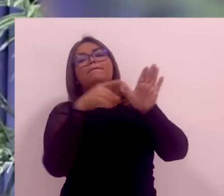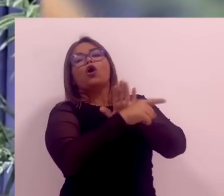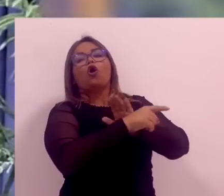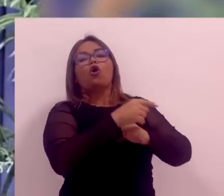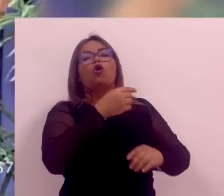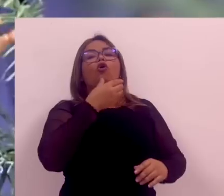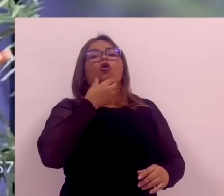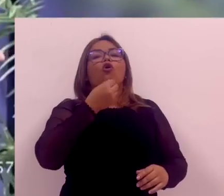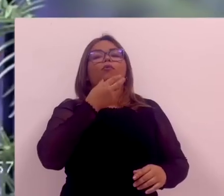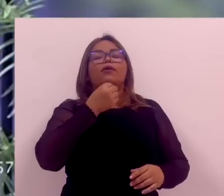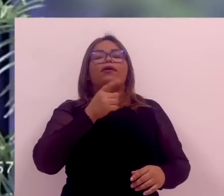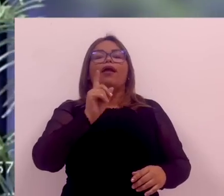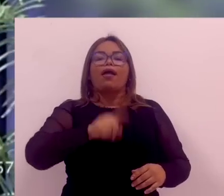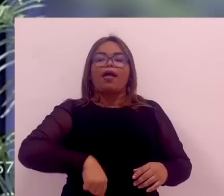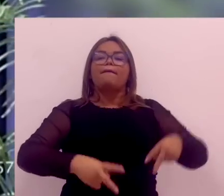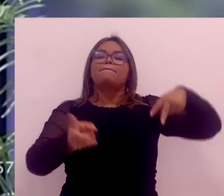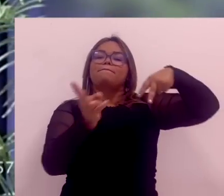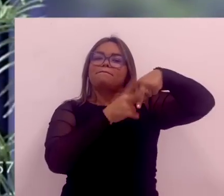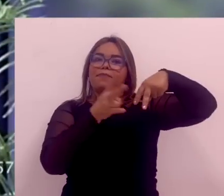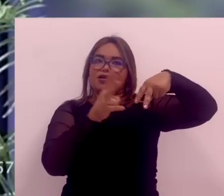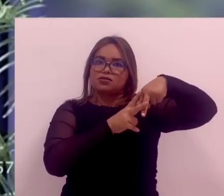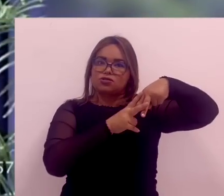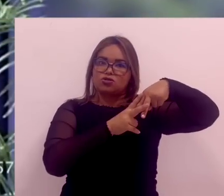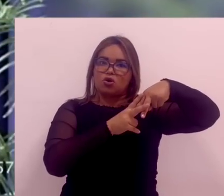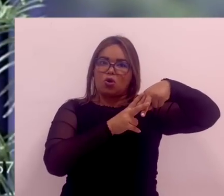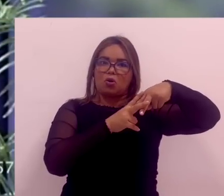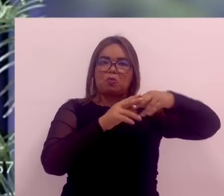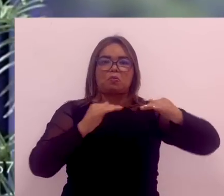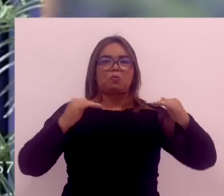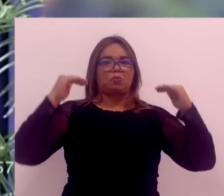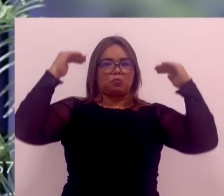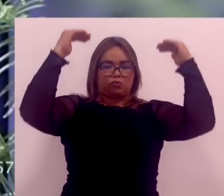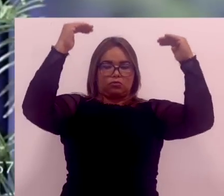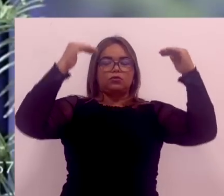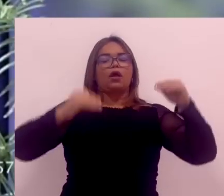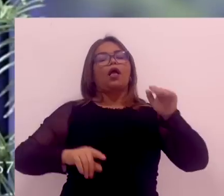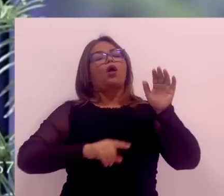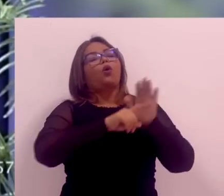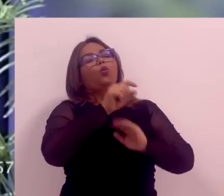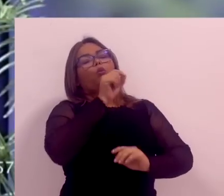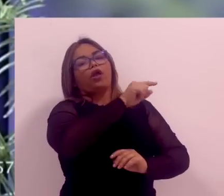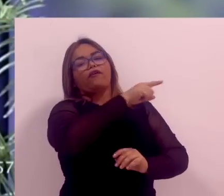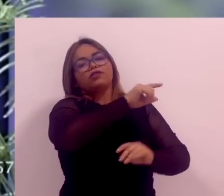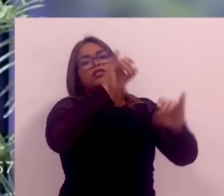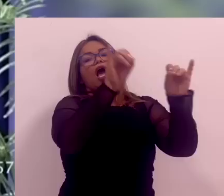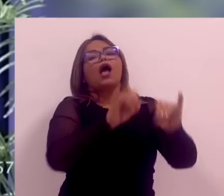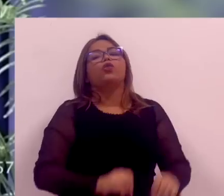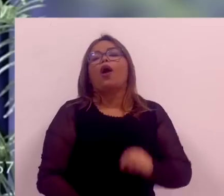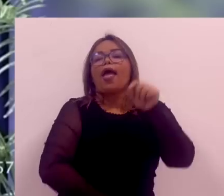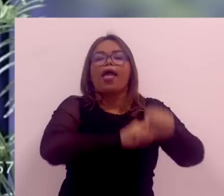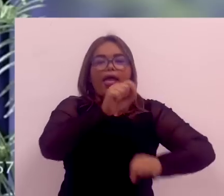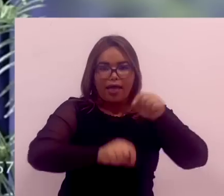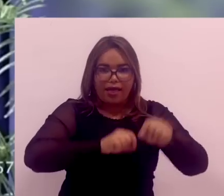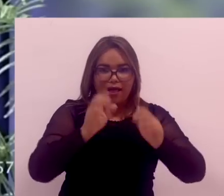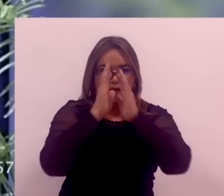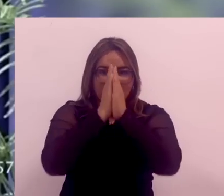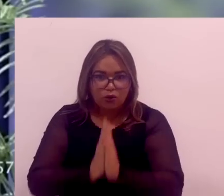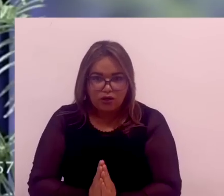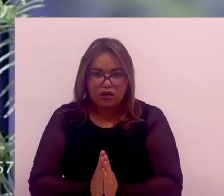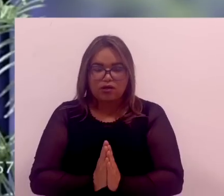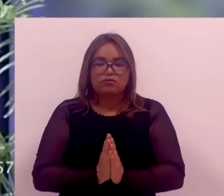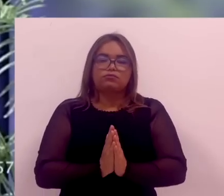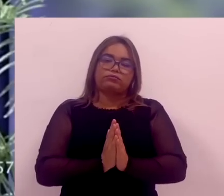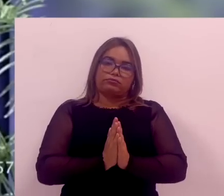pessoas não faz isso. Então vamos perguntar a um maçom de grau bem elevado. Diga-nos diretamente, o que você